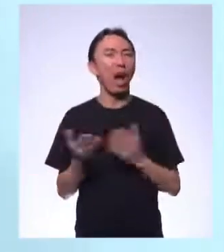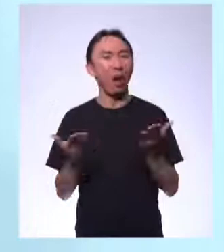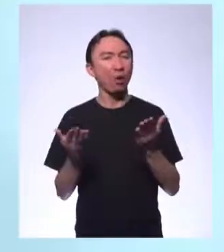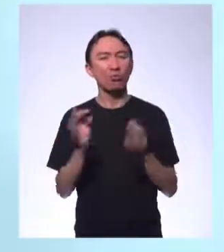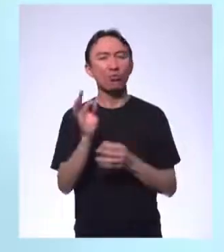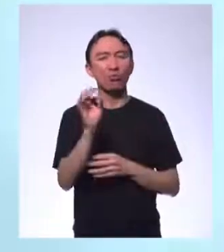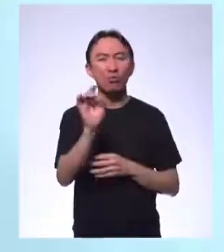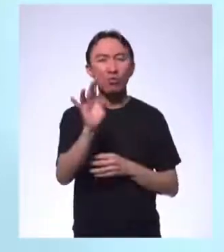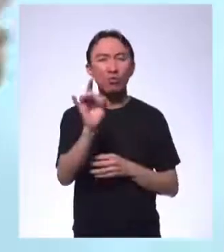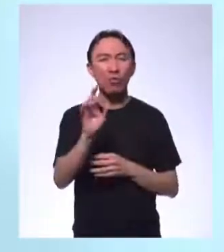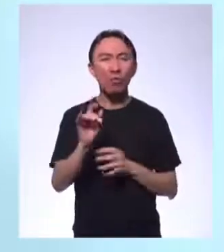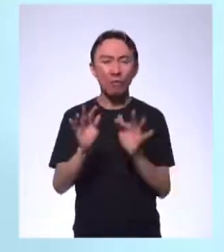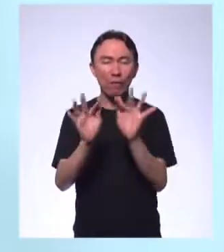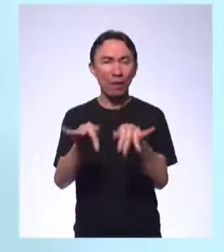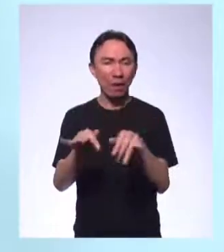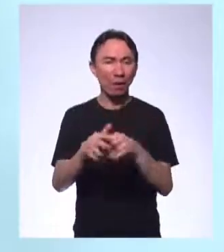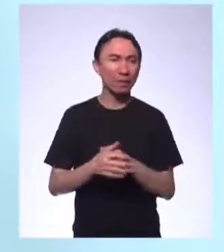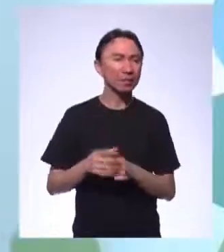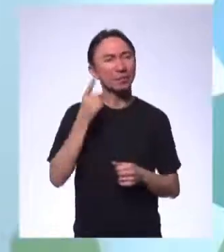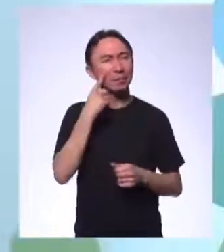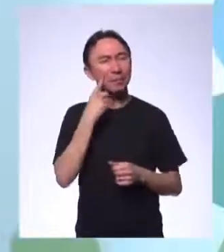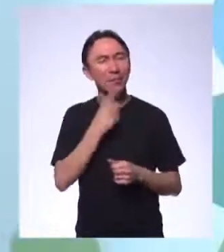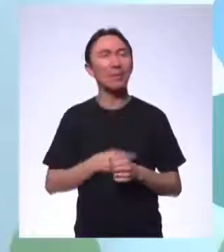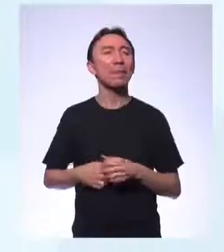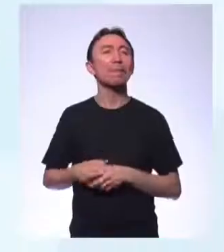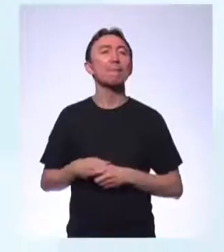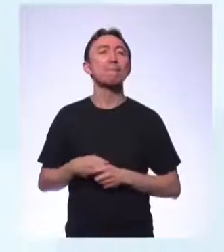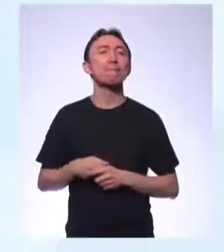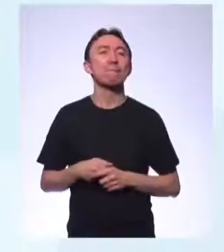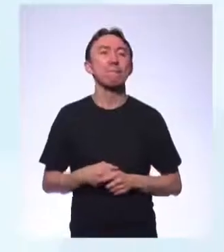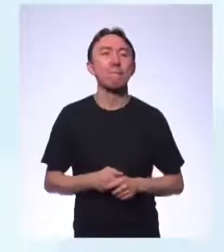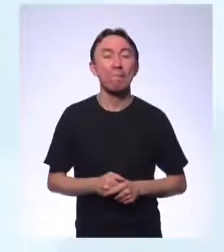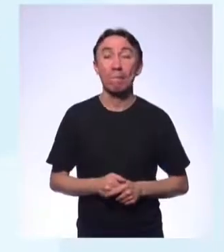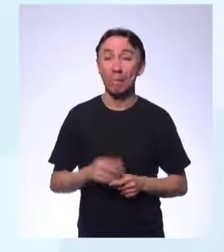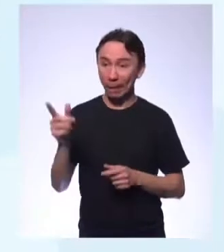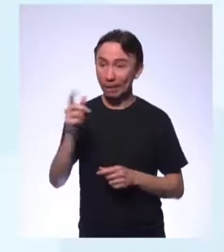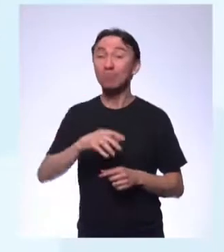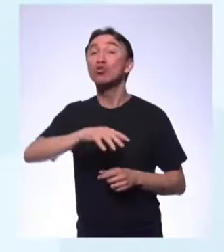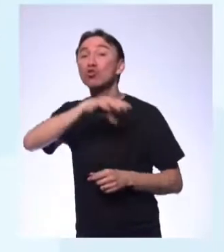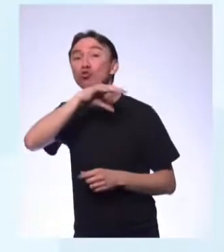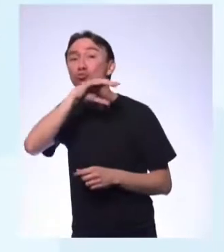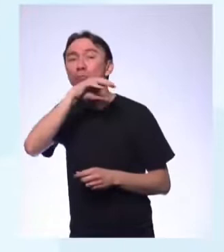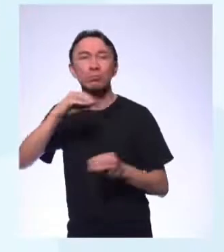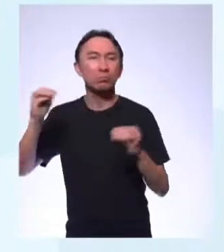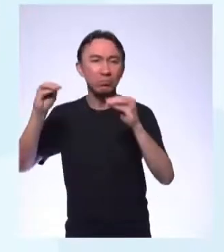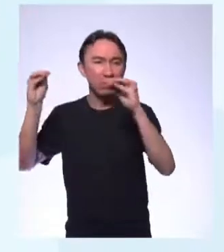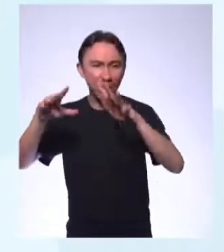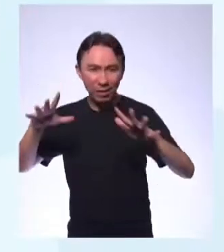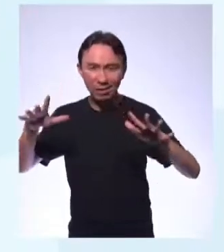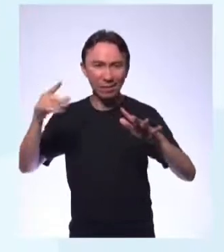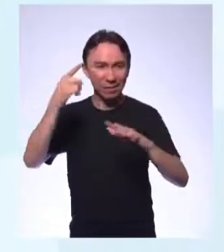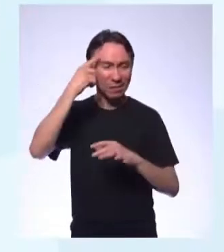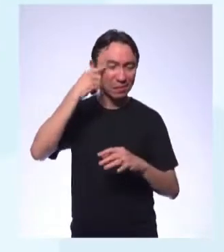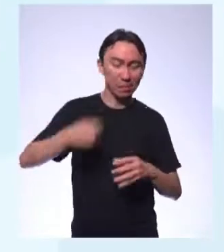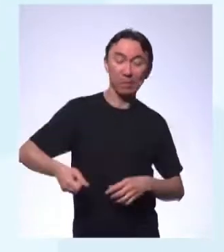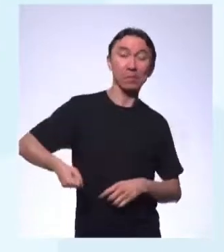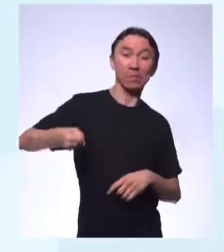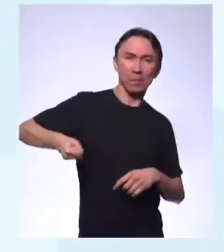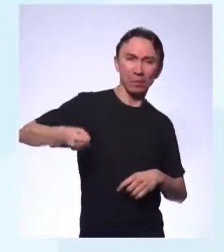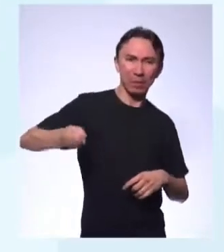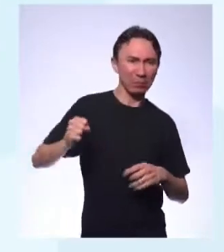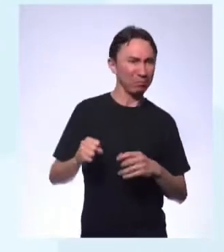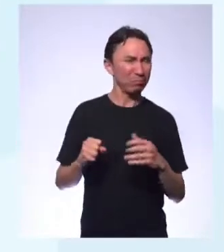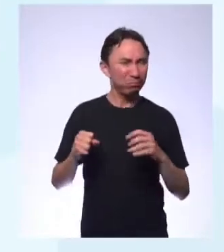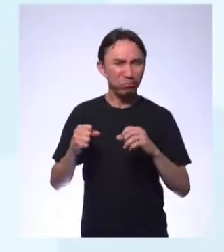agora. Vou pedir para o Mauro ler, porque ele estava um, Oh, você. Vamos lá, bacana, acompanha. vamos lá. Os Animais Fantásticos, a Maleta Infinita de Newt e a sua mistura